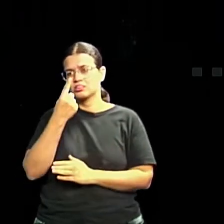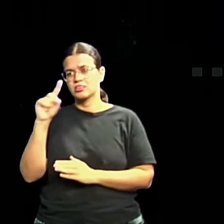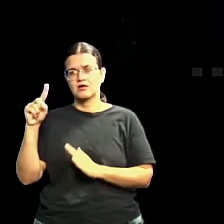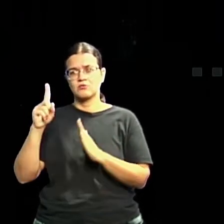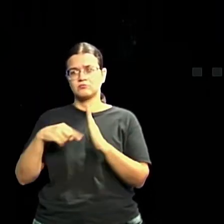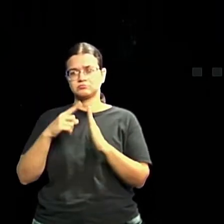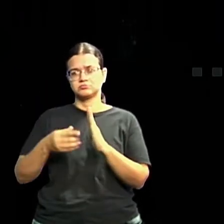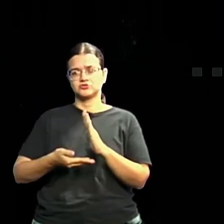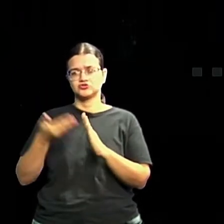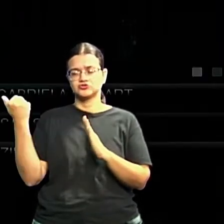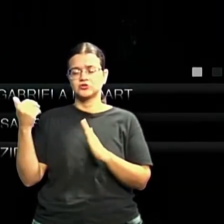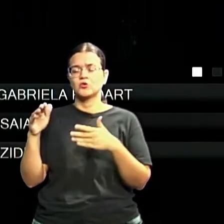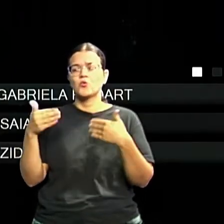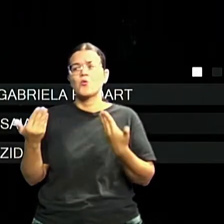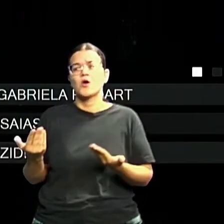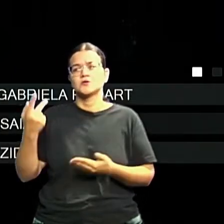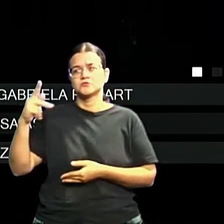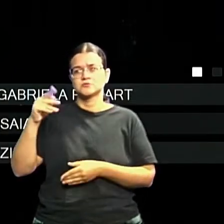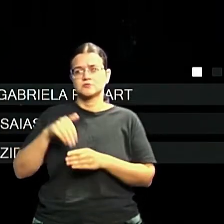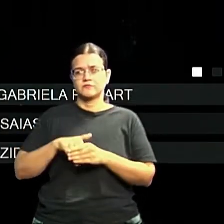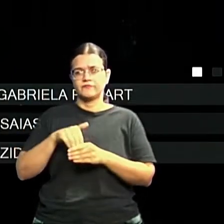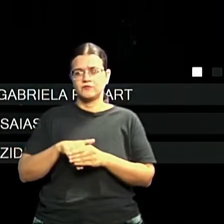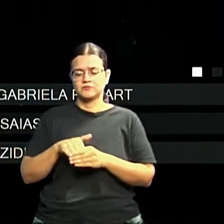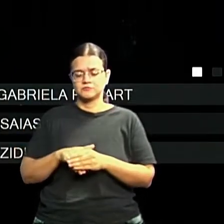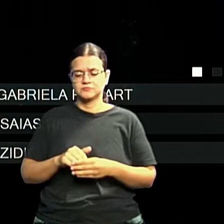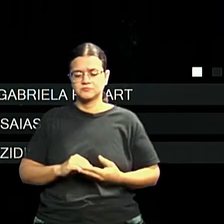senhor ligasse a câmera e